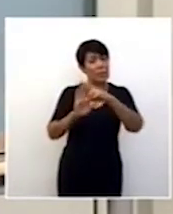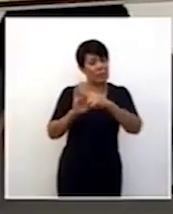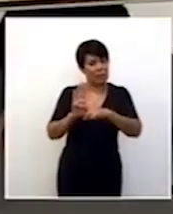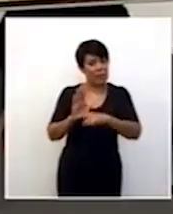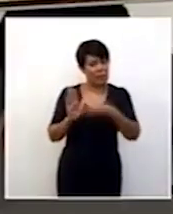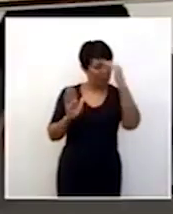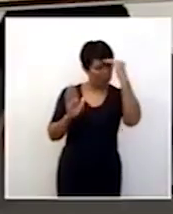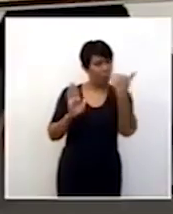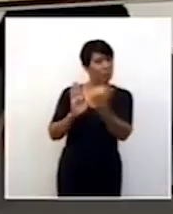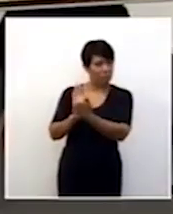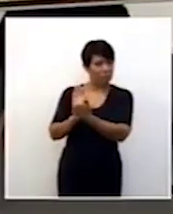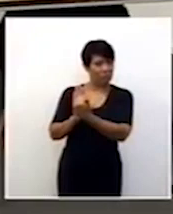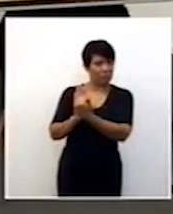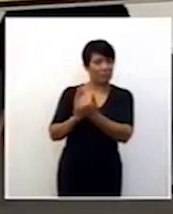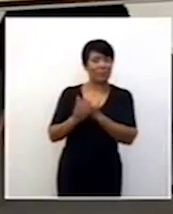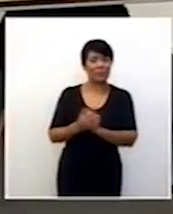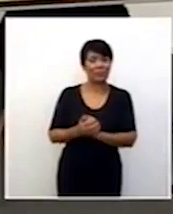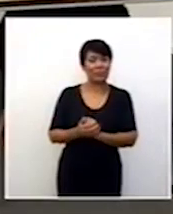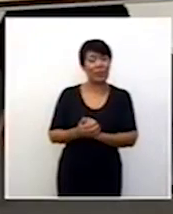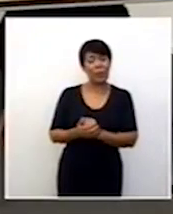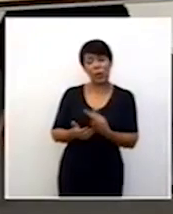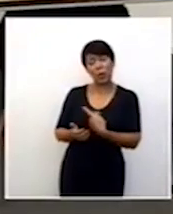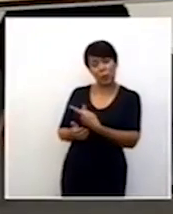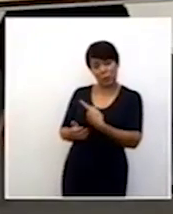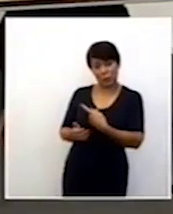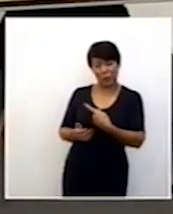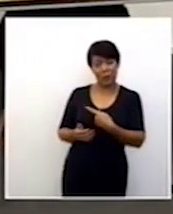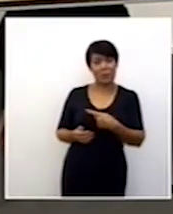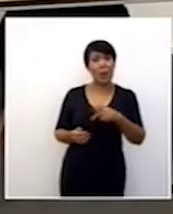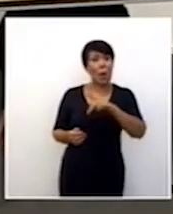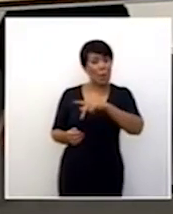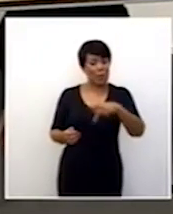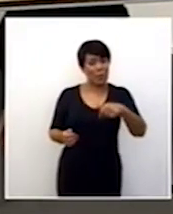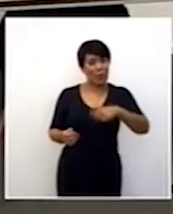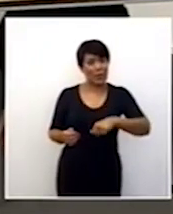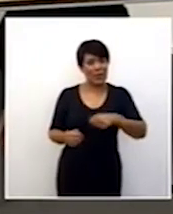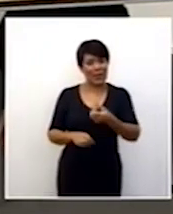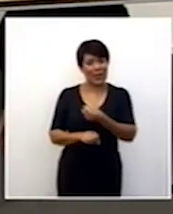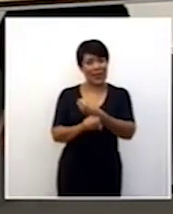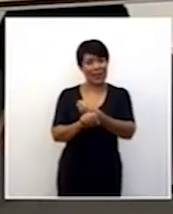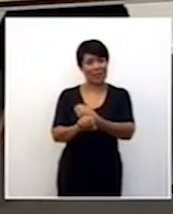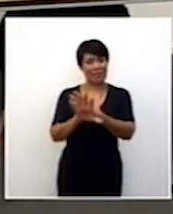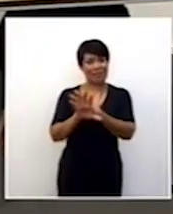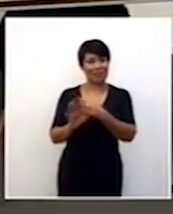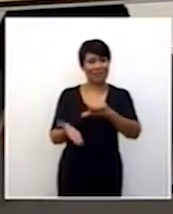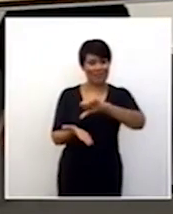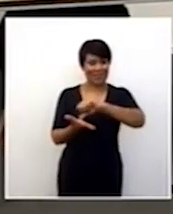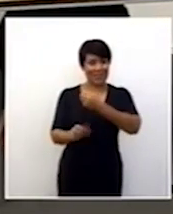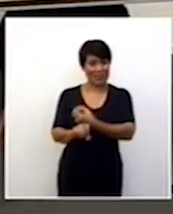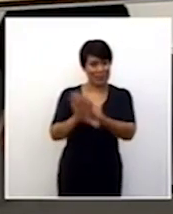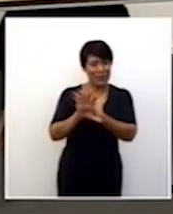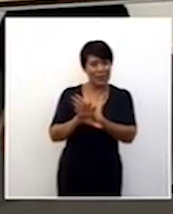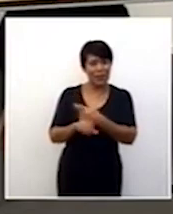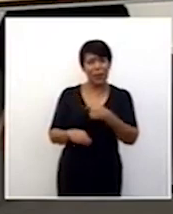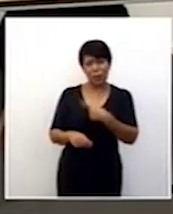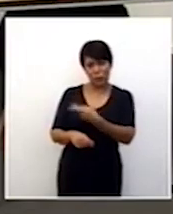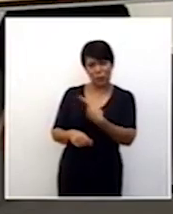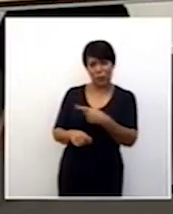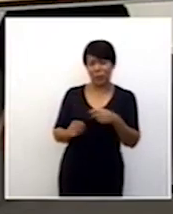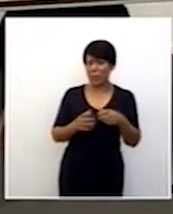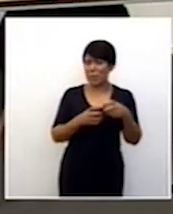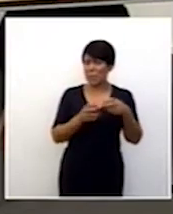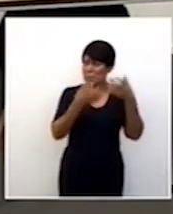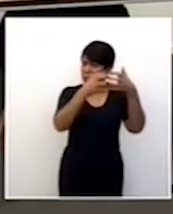como professores de língua portuguesa, ao vivo pelo Centro de Mídias, por exemplo. A gente está o tempo inteiro aqui pensando, refletindo